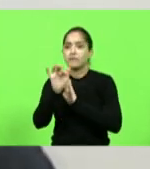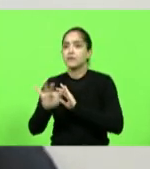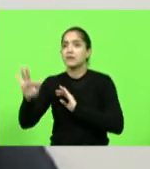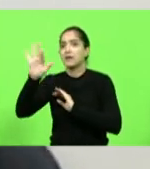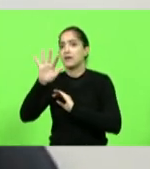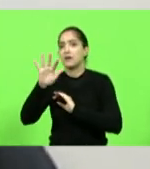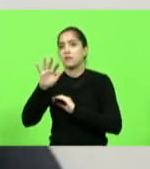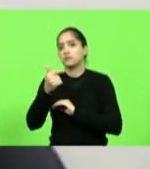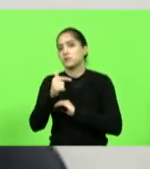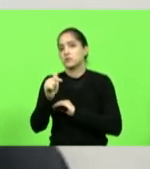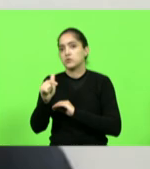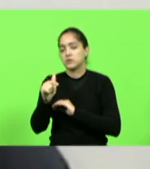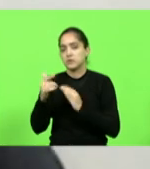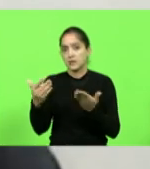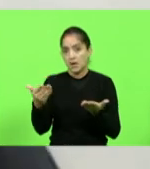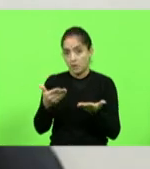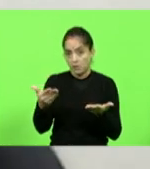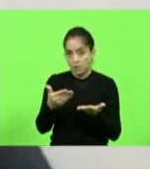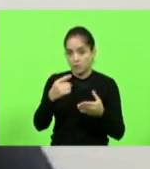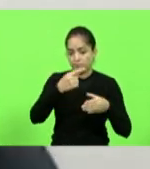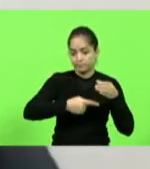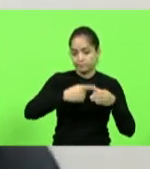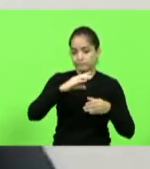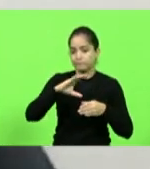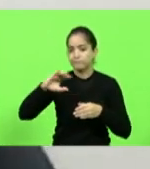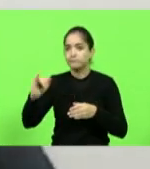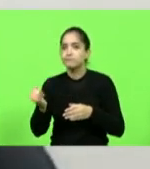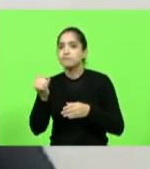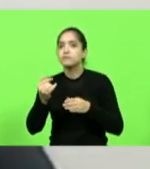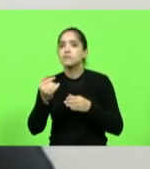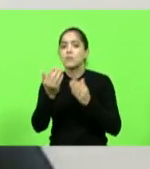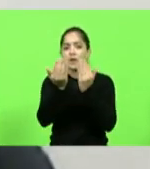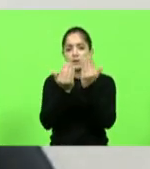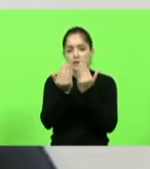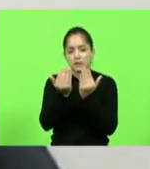Constituição e Justiça, quando foi analisada a matéria, o deputado fez